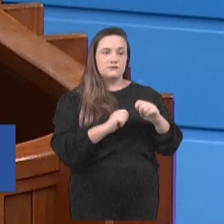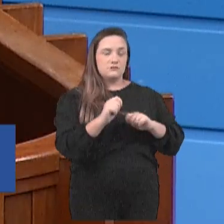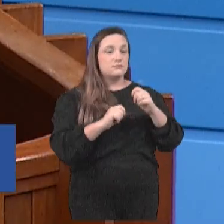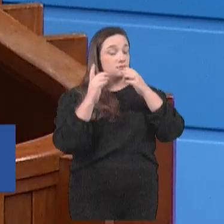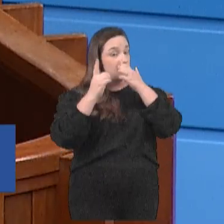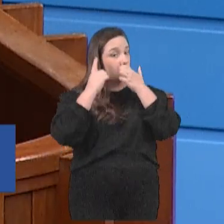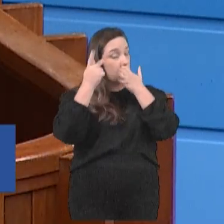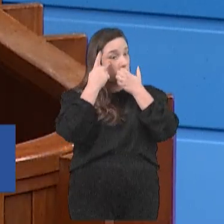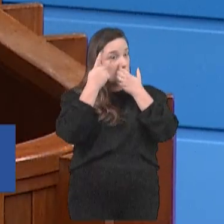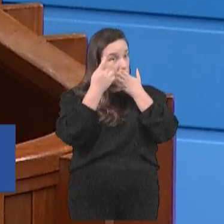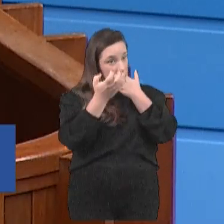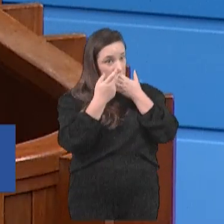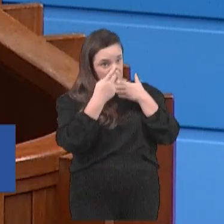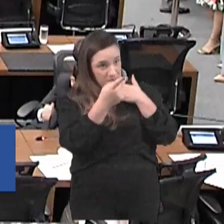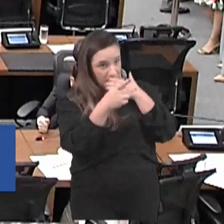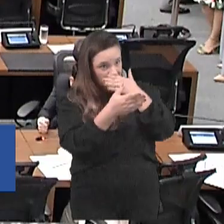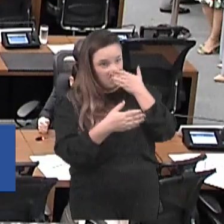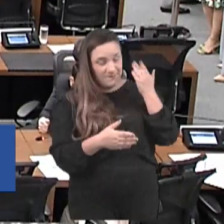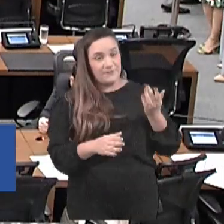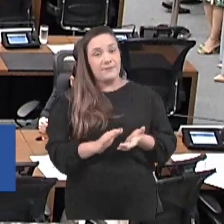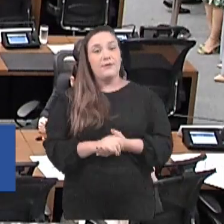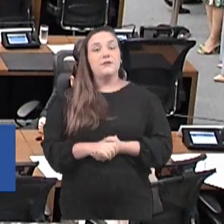para o deputado Pedro Kemp.